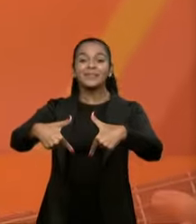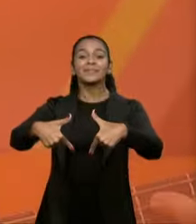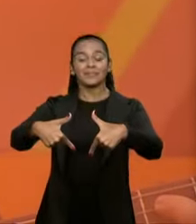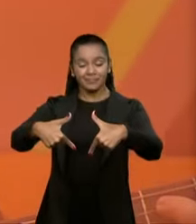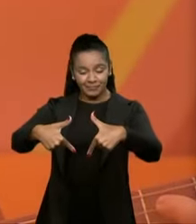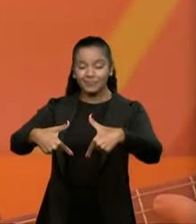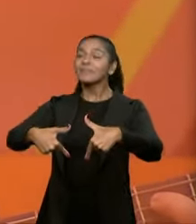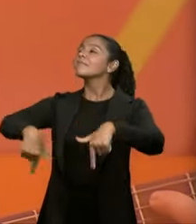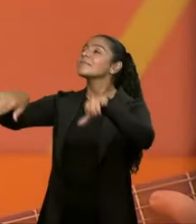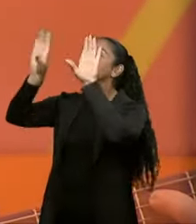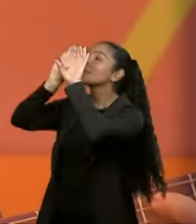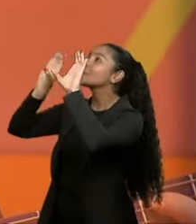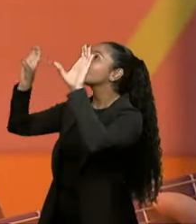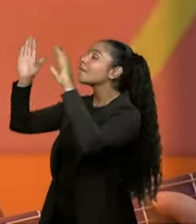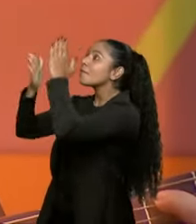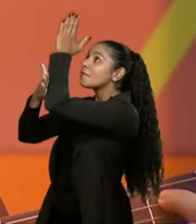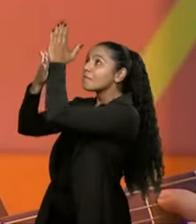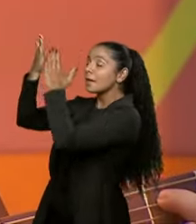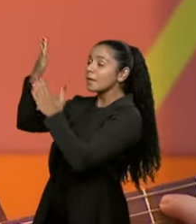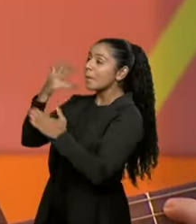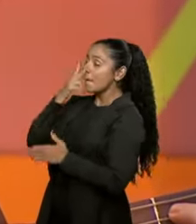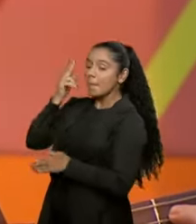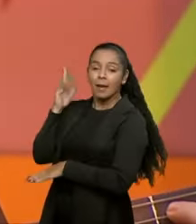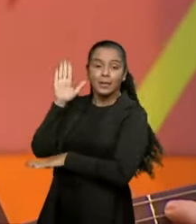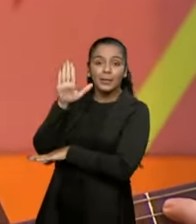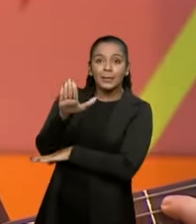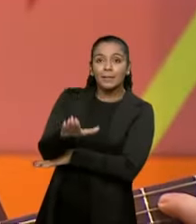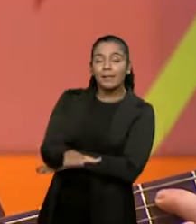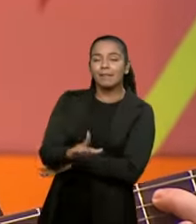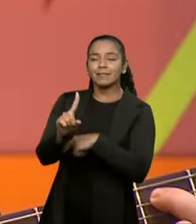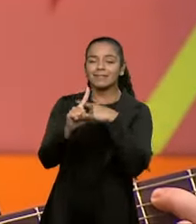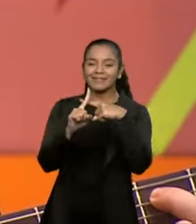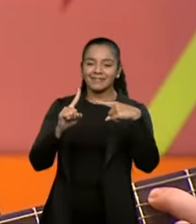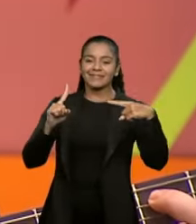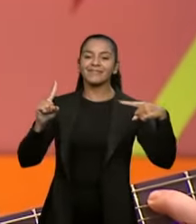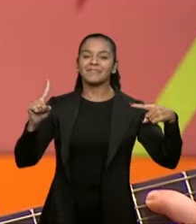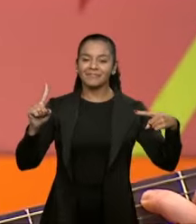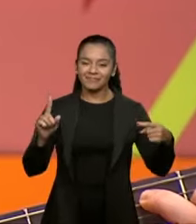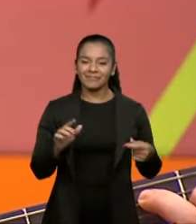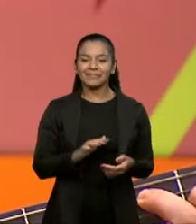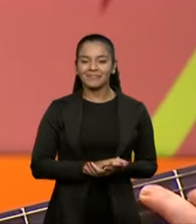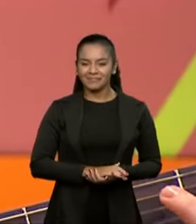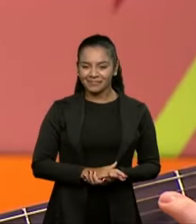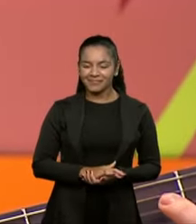tempestades, um céu partido ao meio no meio da tarde.